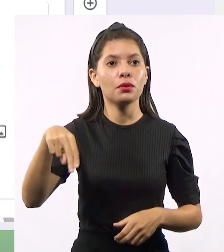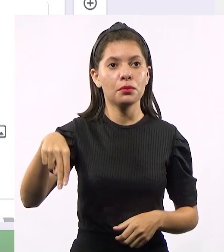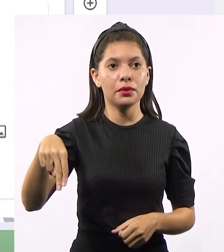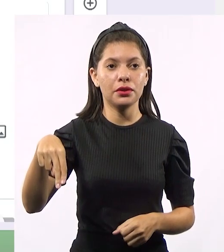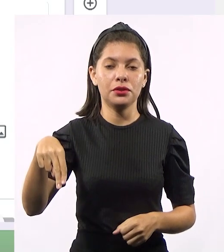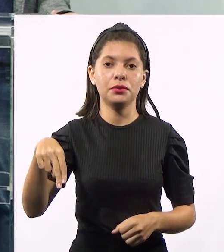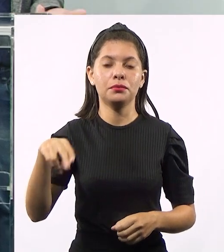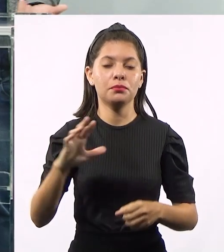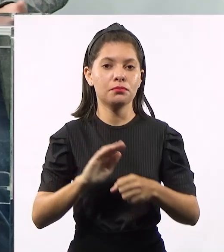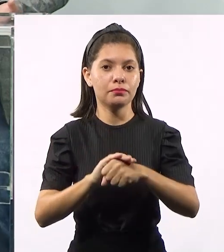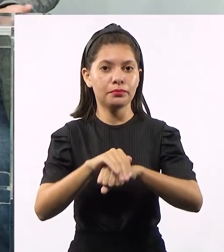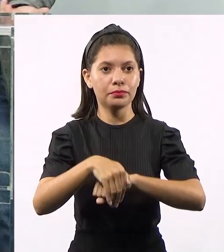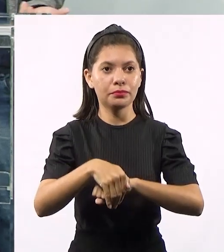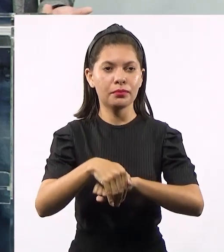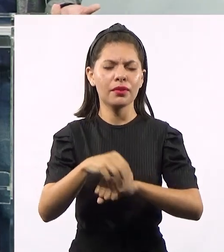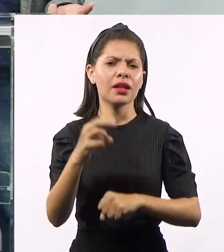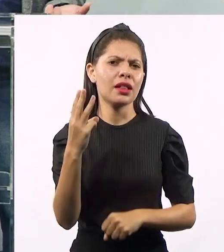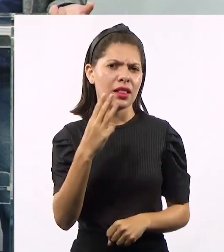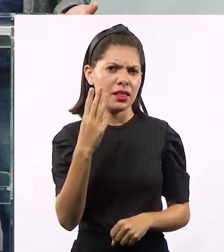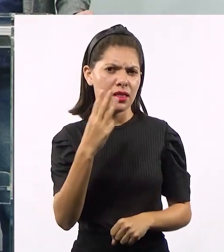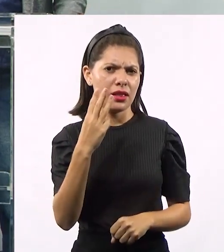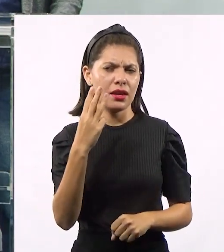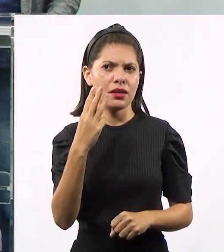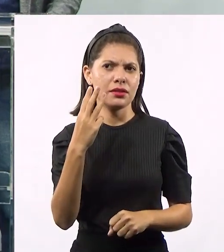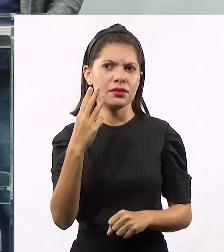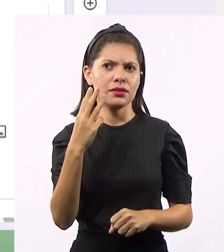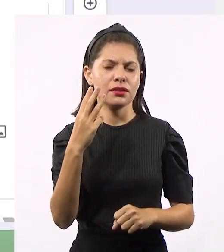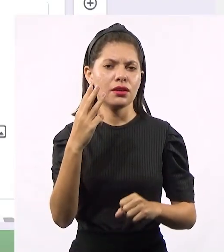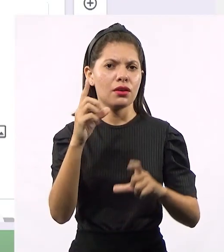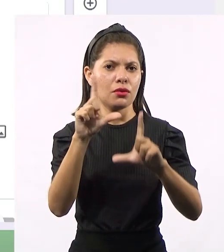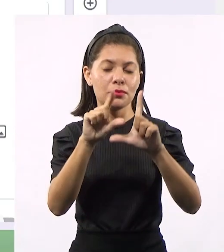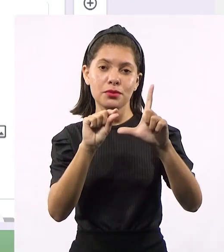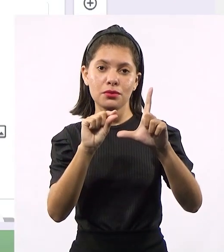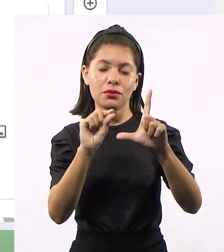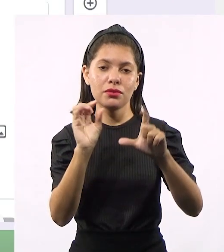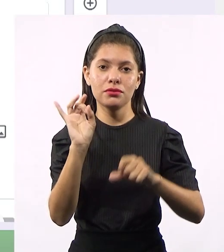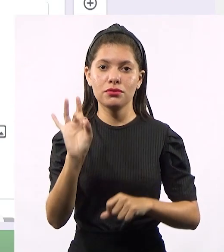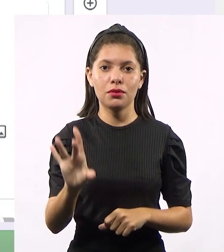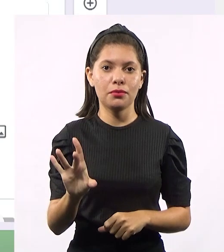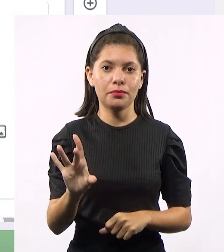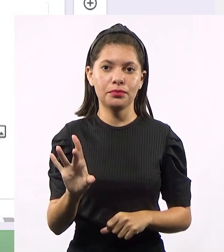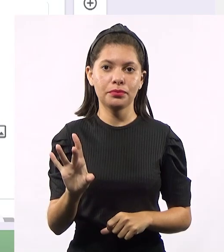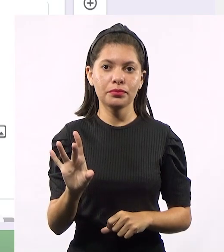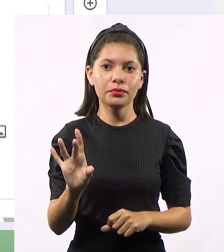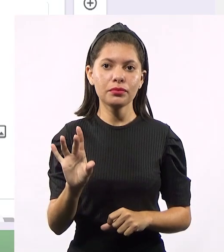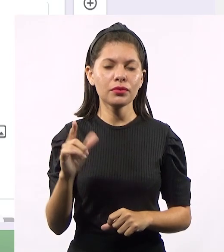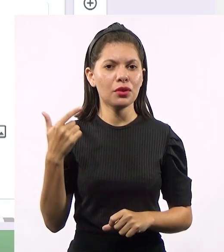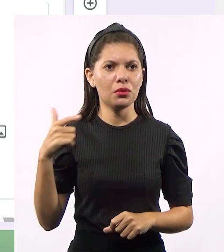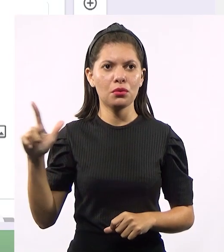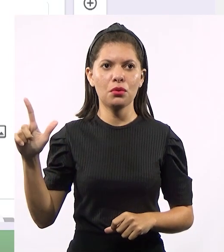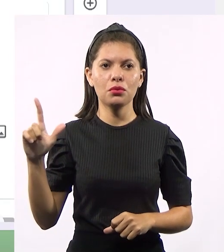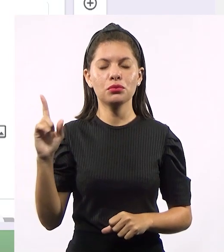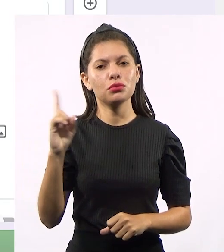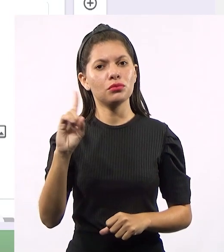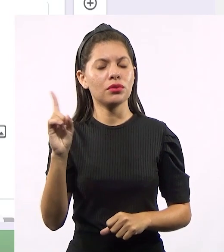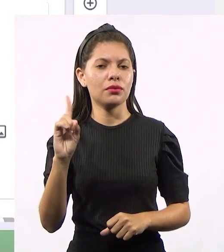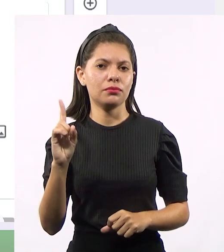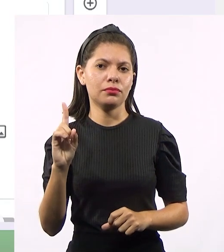opção além desses 3 horários? Não. Então, eu não vou deixar essa opção adicionar outro marcada,